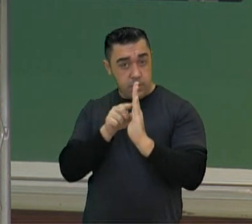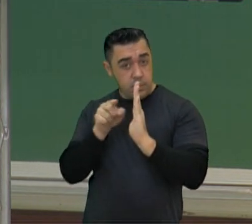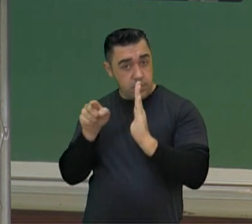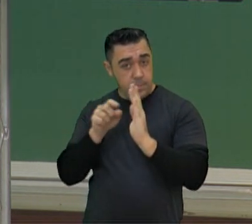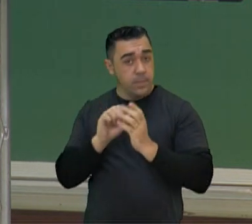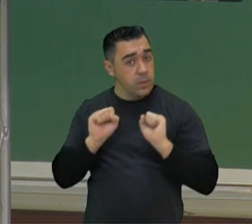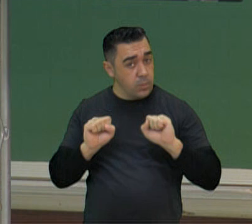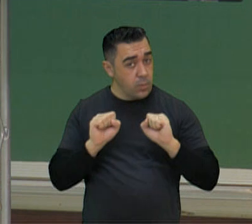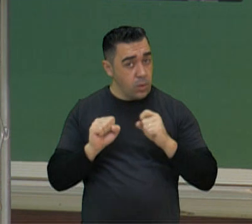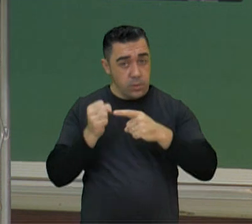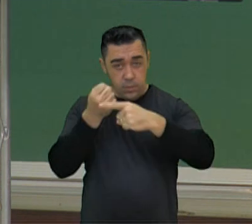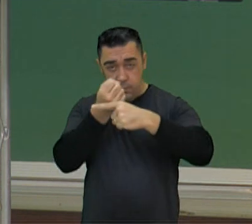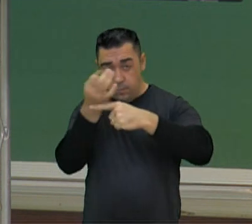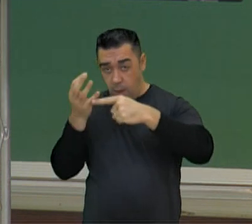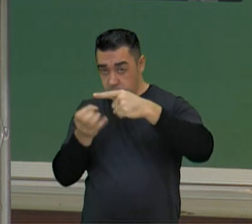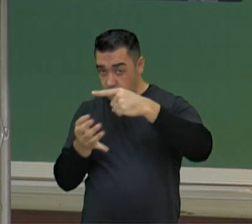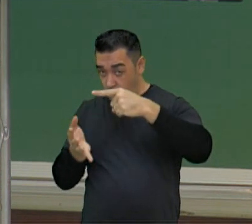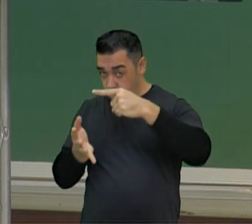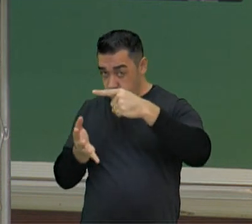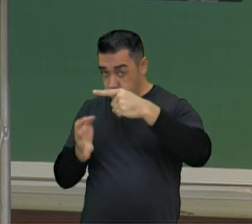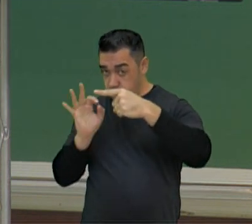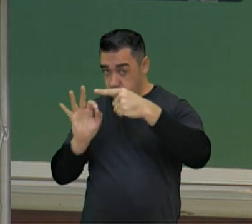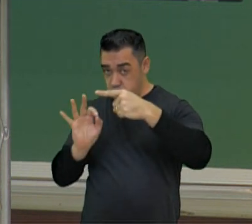na forma de fração,